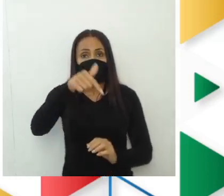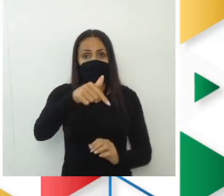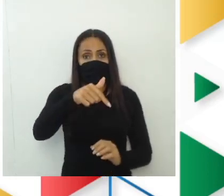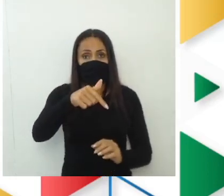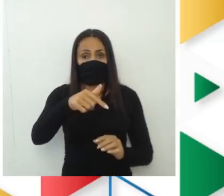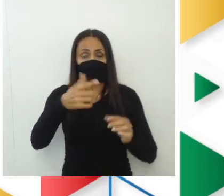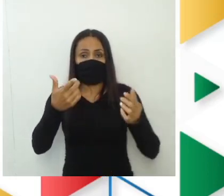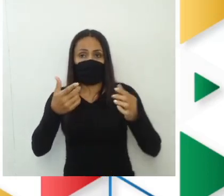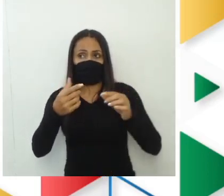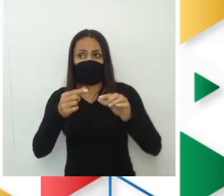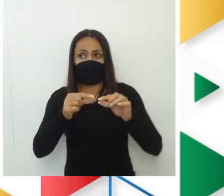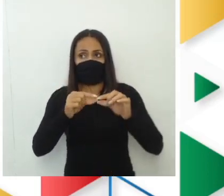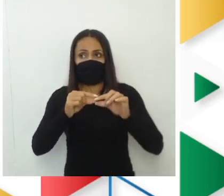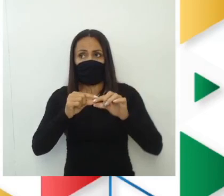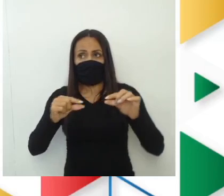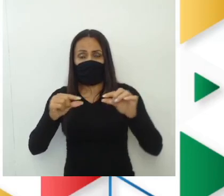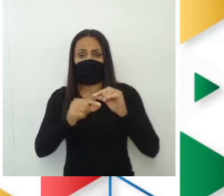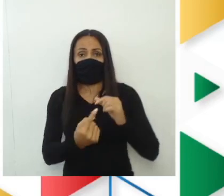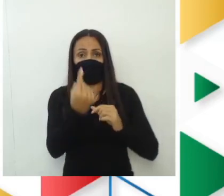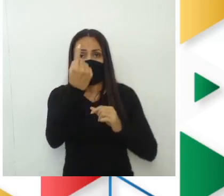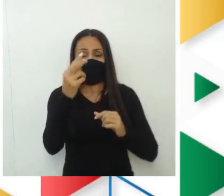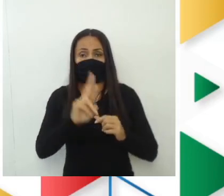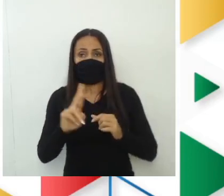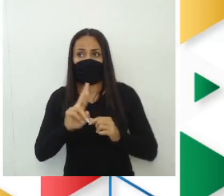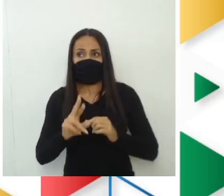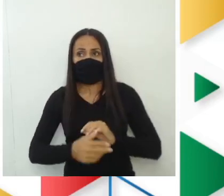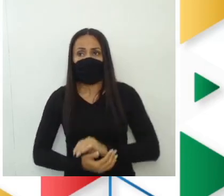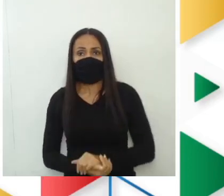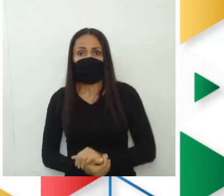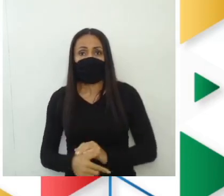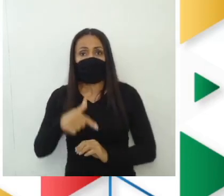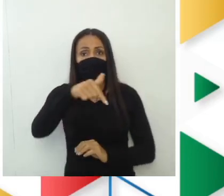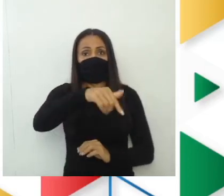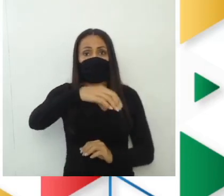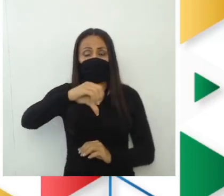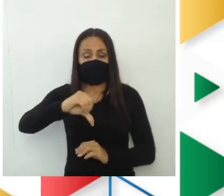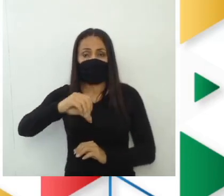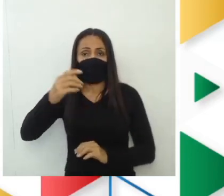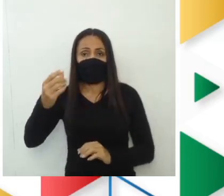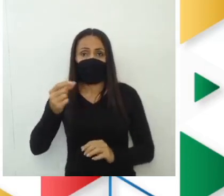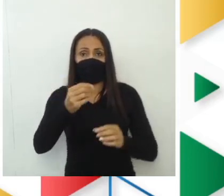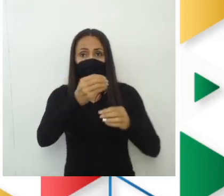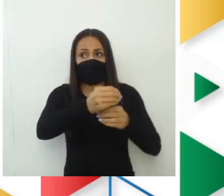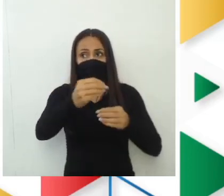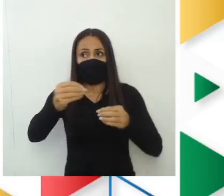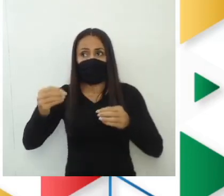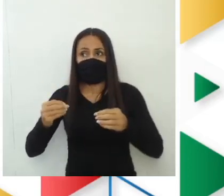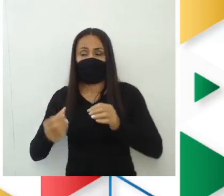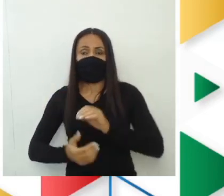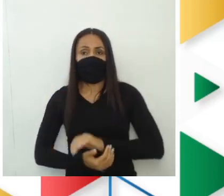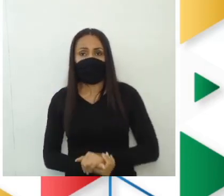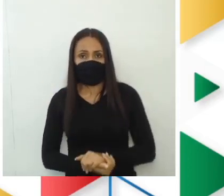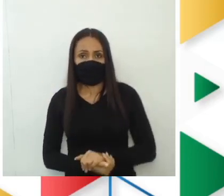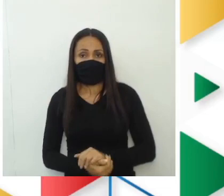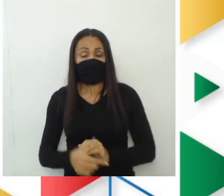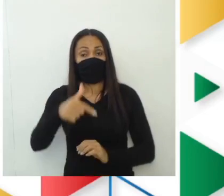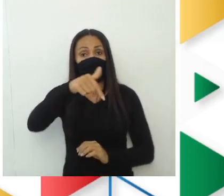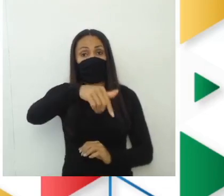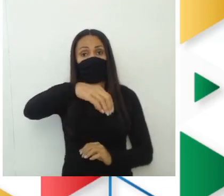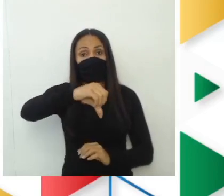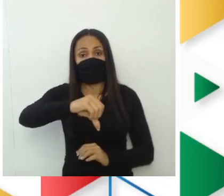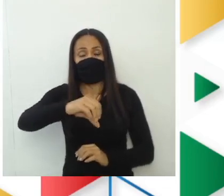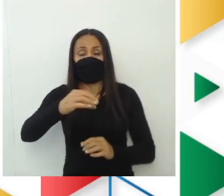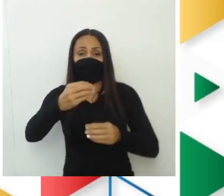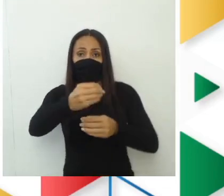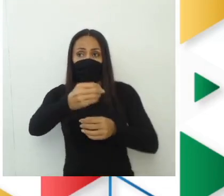de R$1. Então, é 79 moedas. São 7 pilhas de R$1. Nas pilhas de 10,